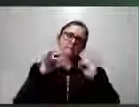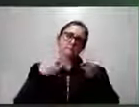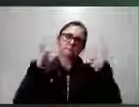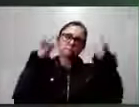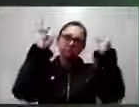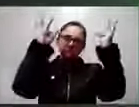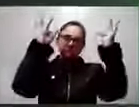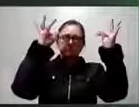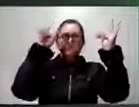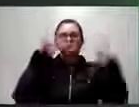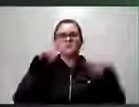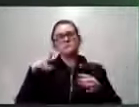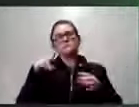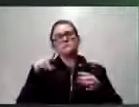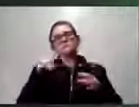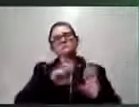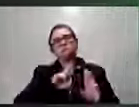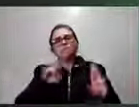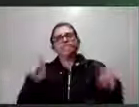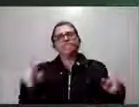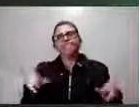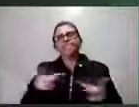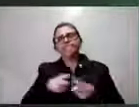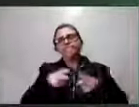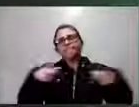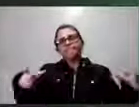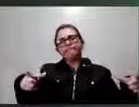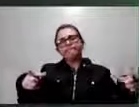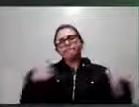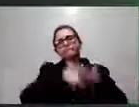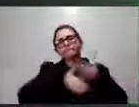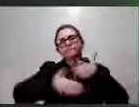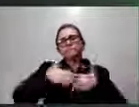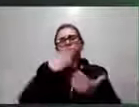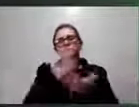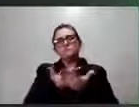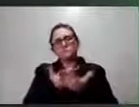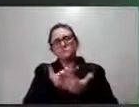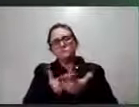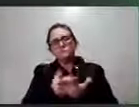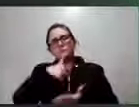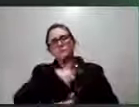para essas disfunções. A maioria desses estudos tem abordagens